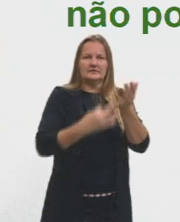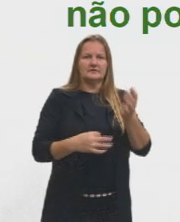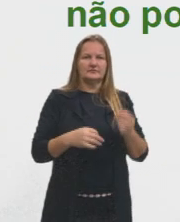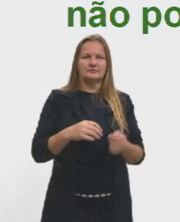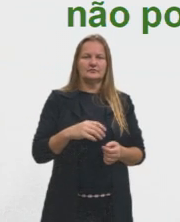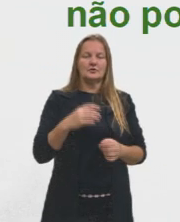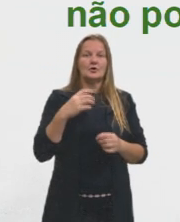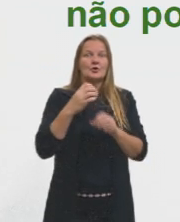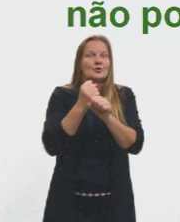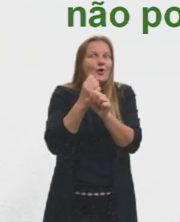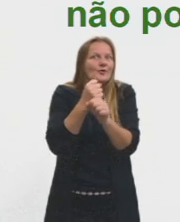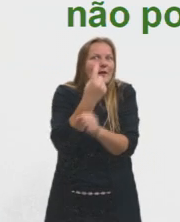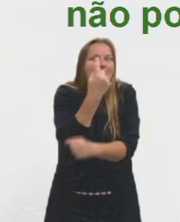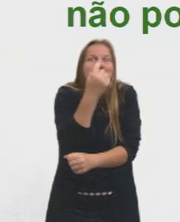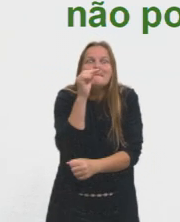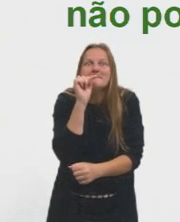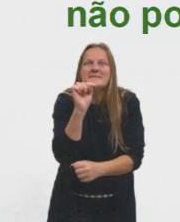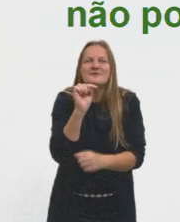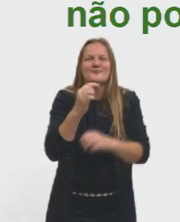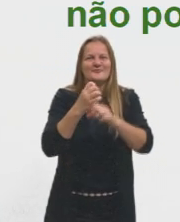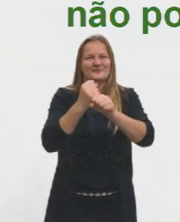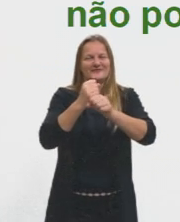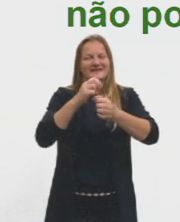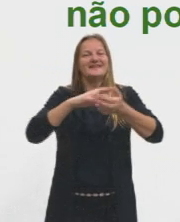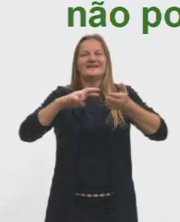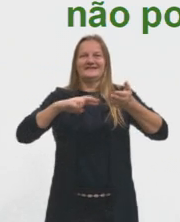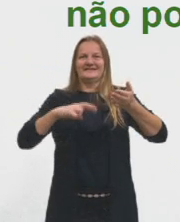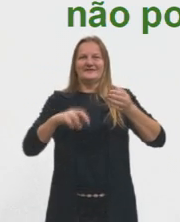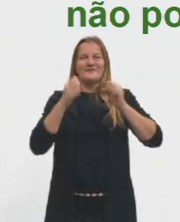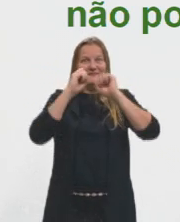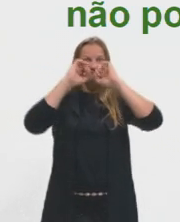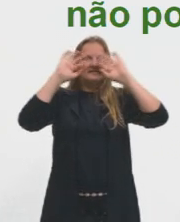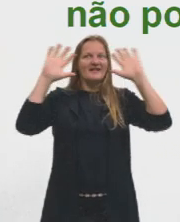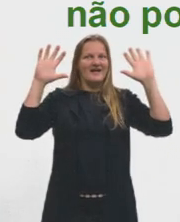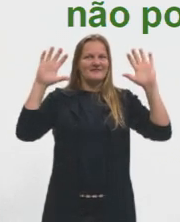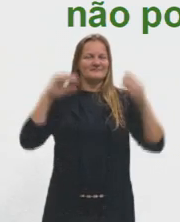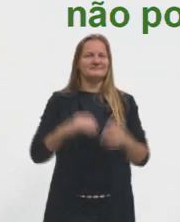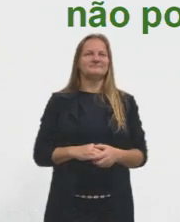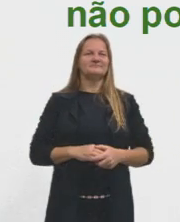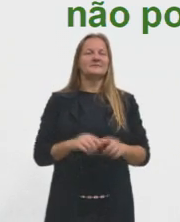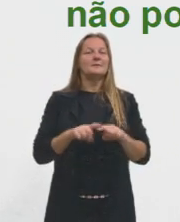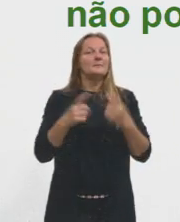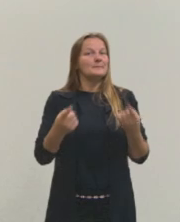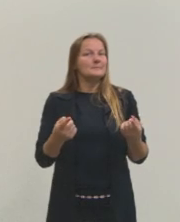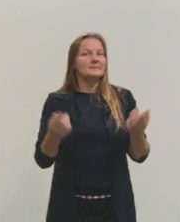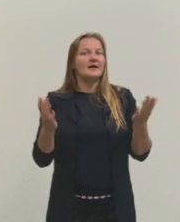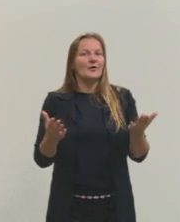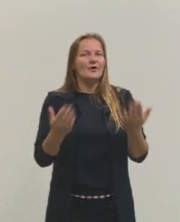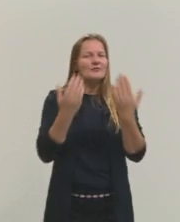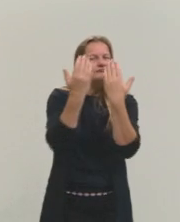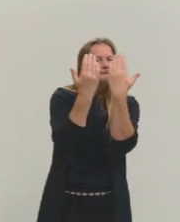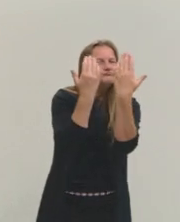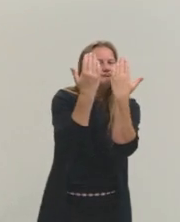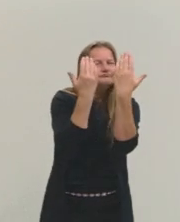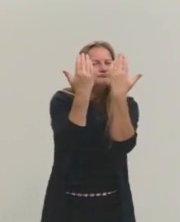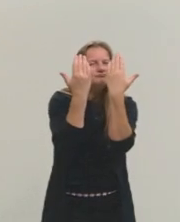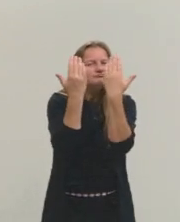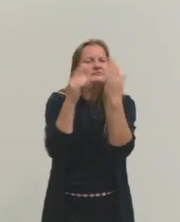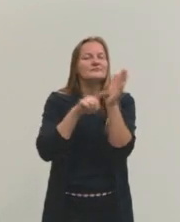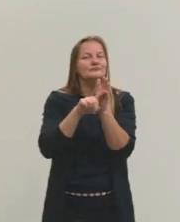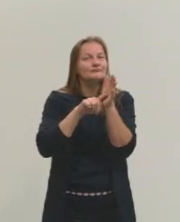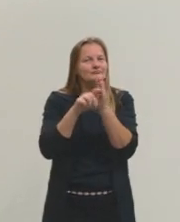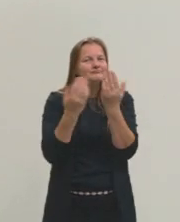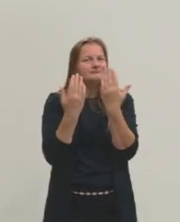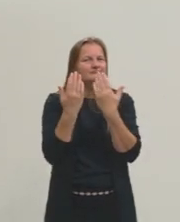redação nota mil e vai conseguir enxergar isso de maneira mais clara Mas então a nossa analogia né do texto